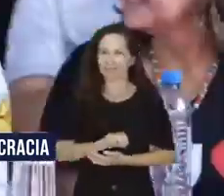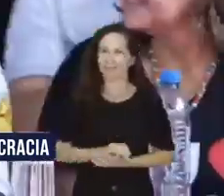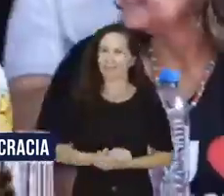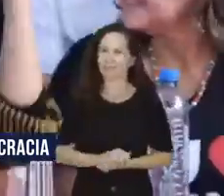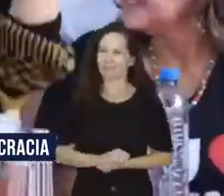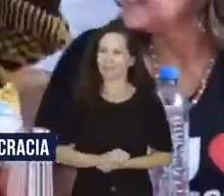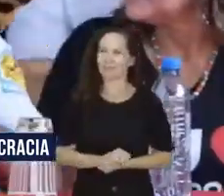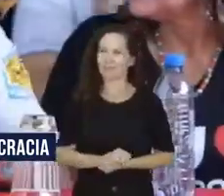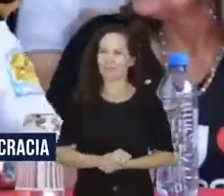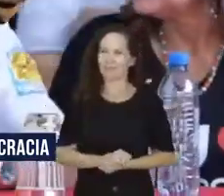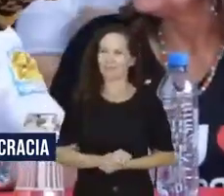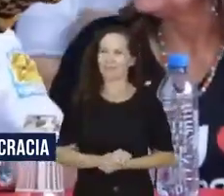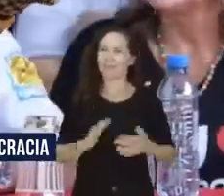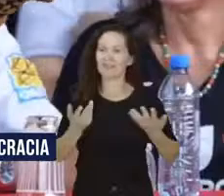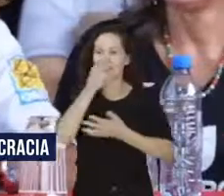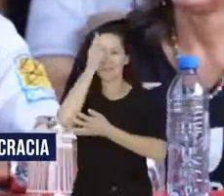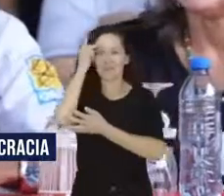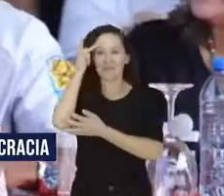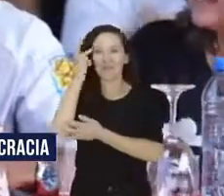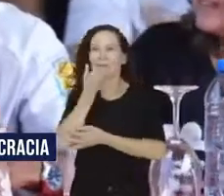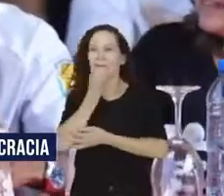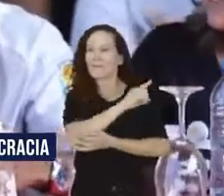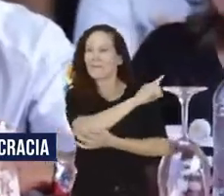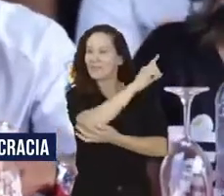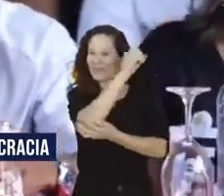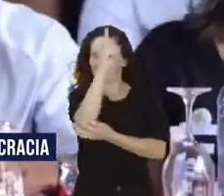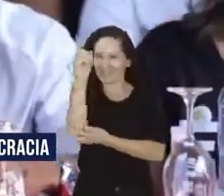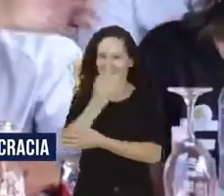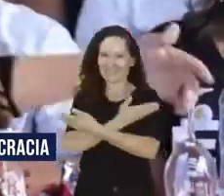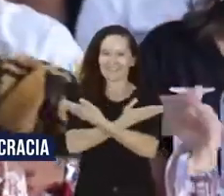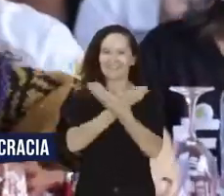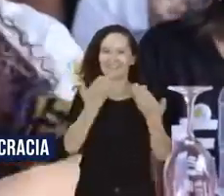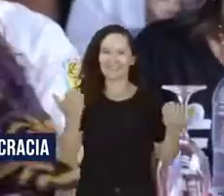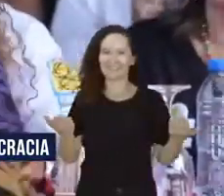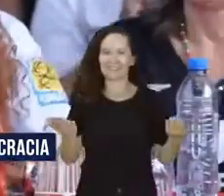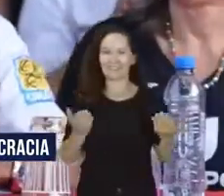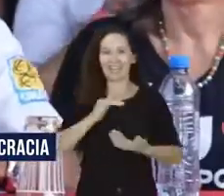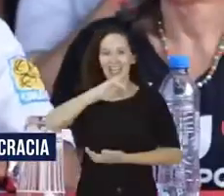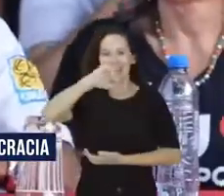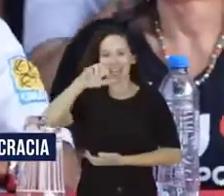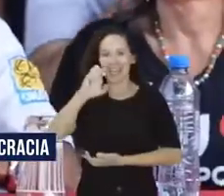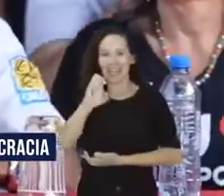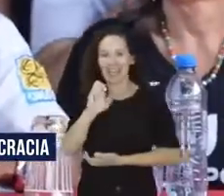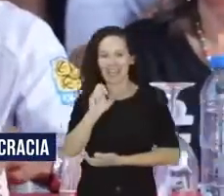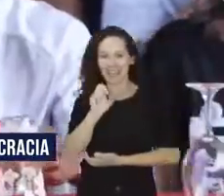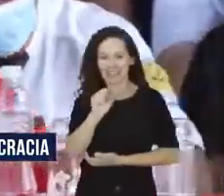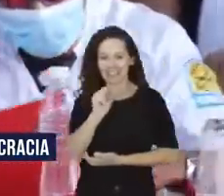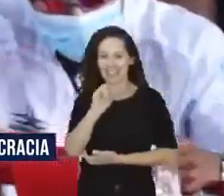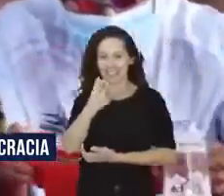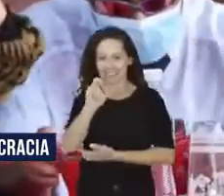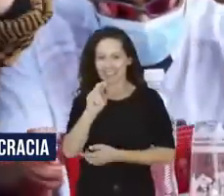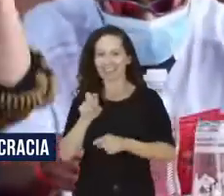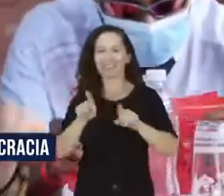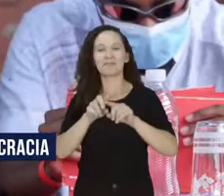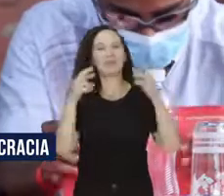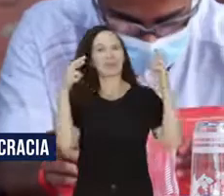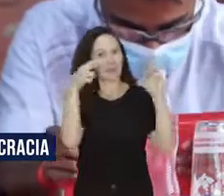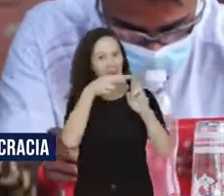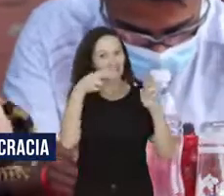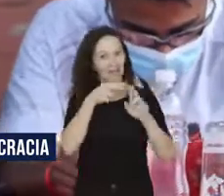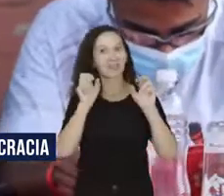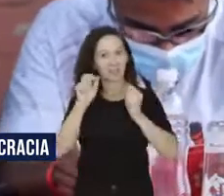Gente, bom dia. A Jéssica também representa pra caramba. Podia estar aqui também. Mas vamos